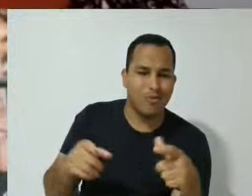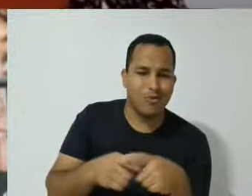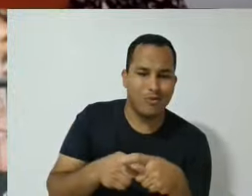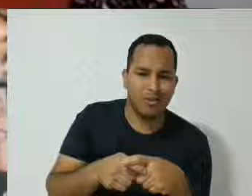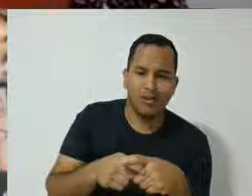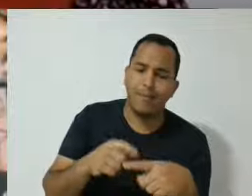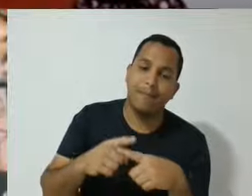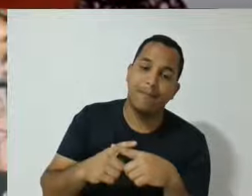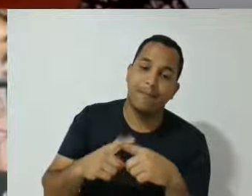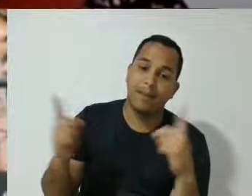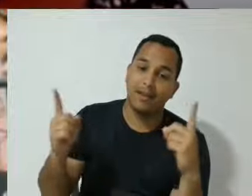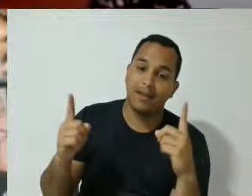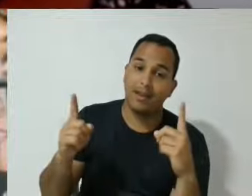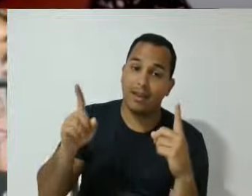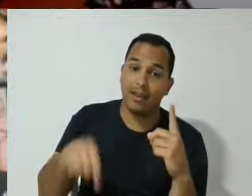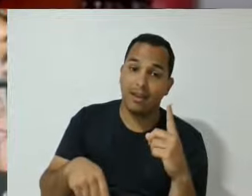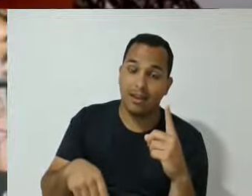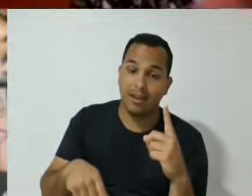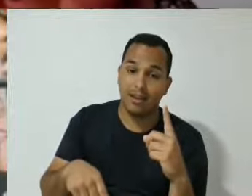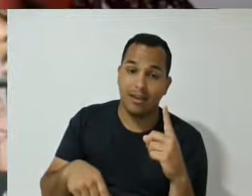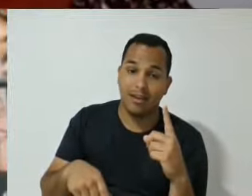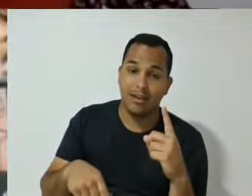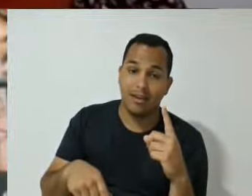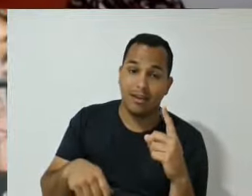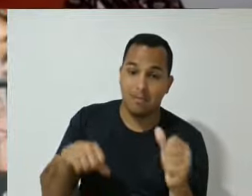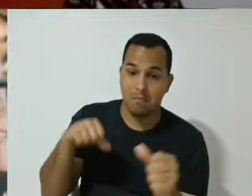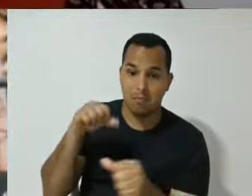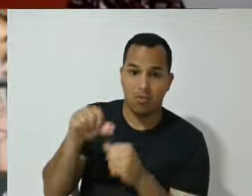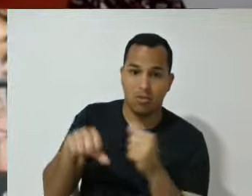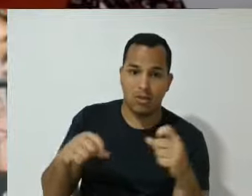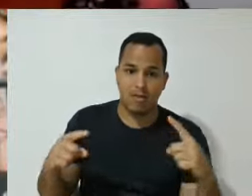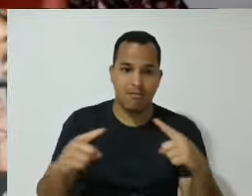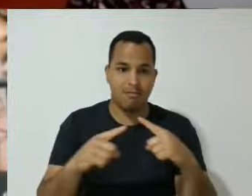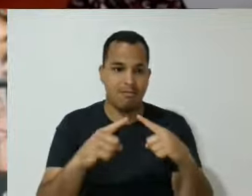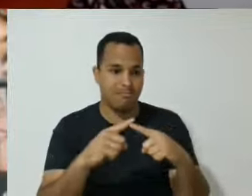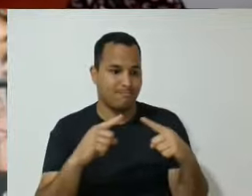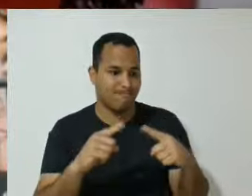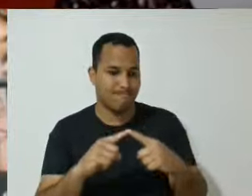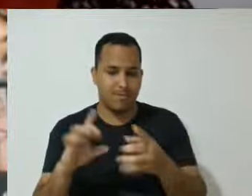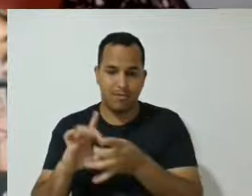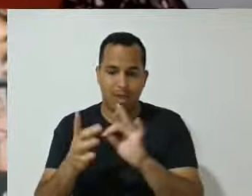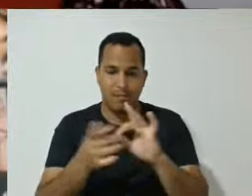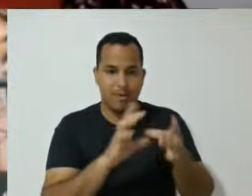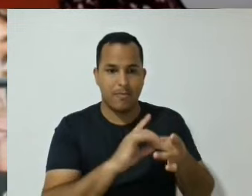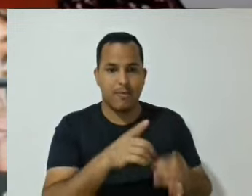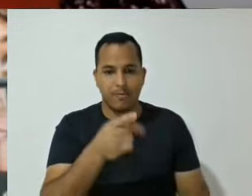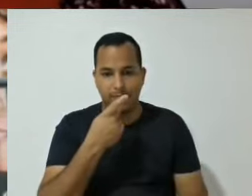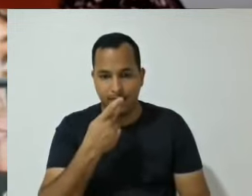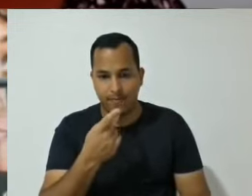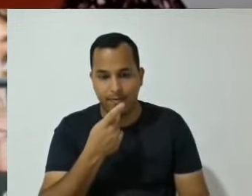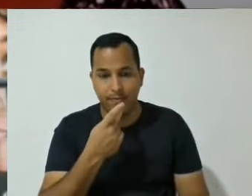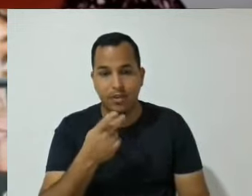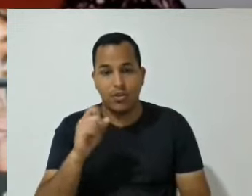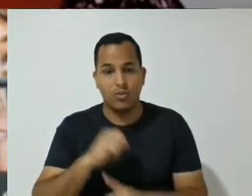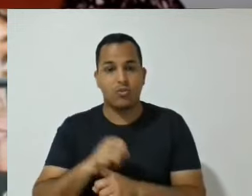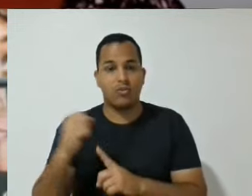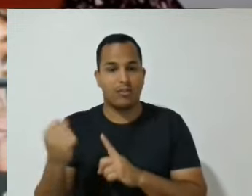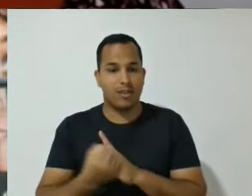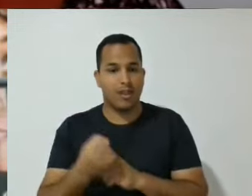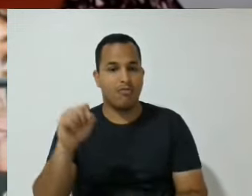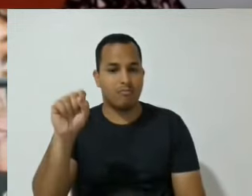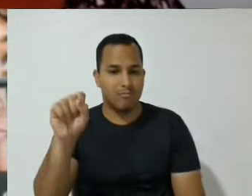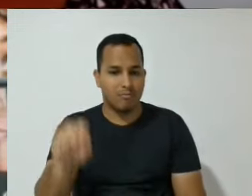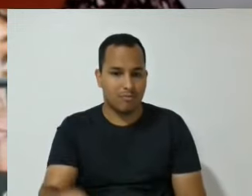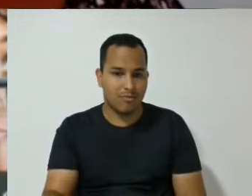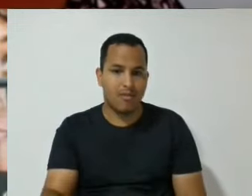verdadeiramente essa transversalidade que você traz para nós da questão social, sim. O